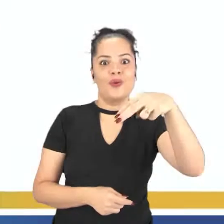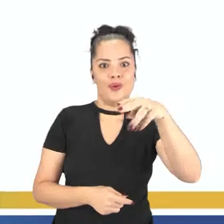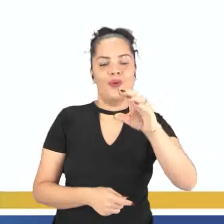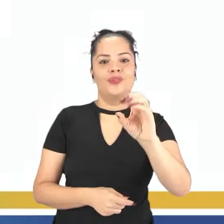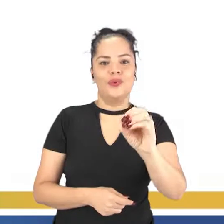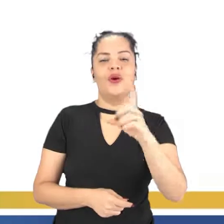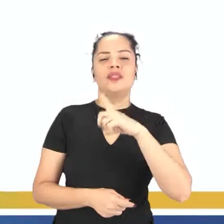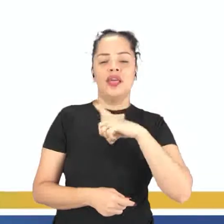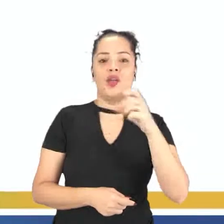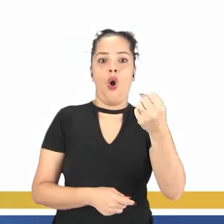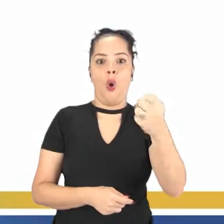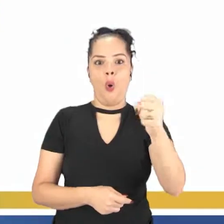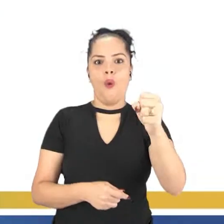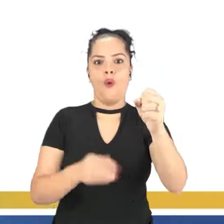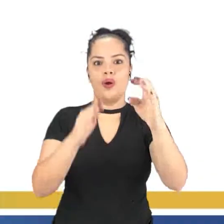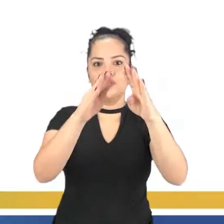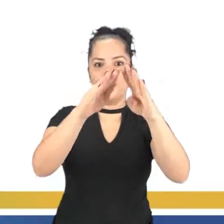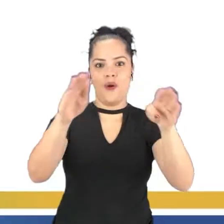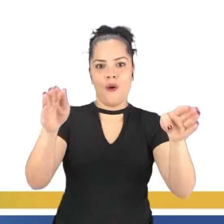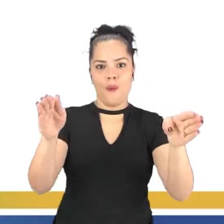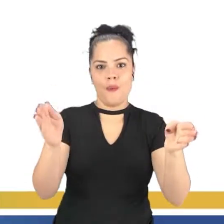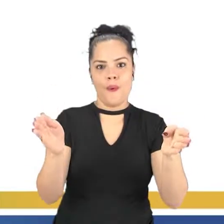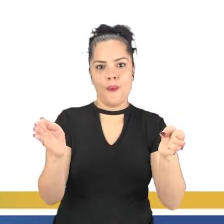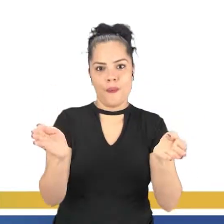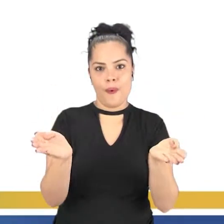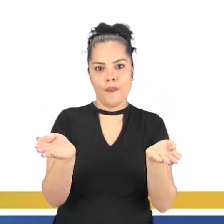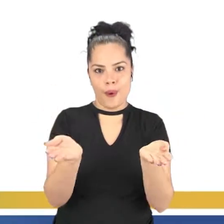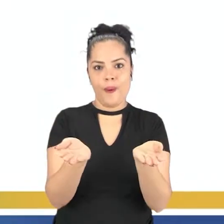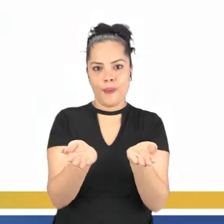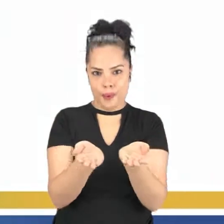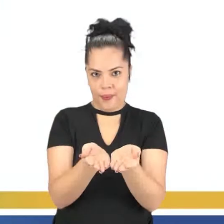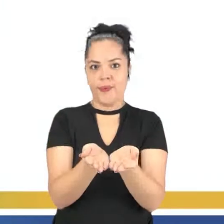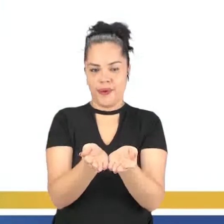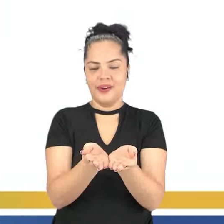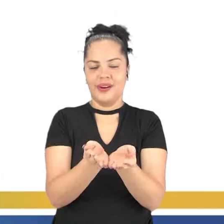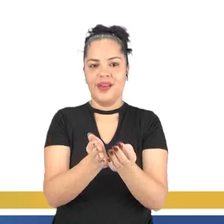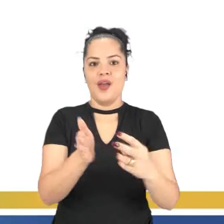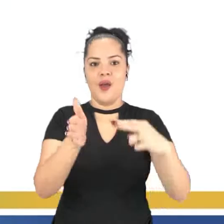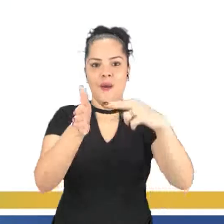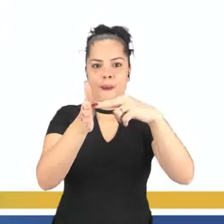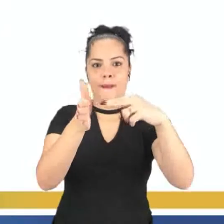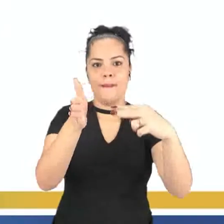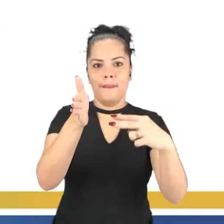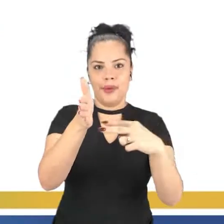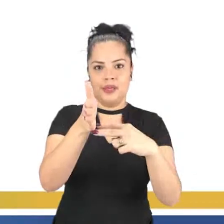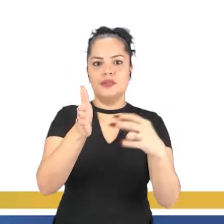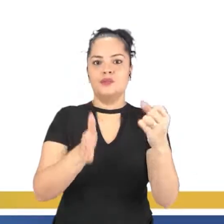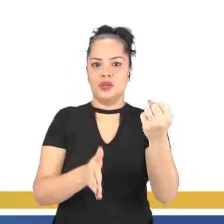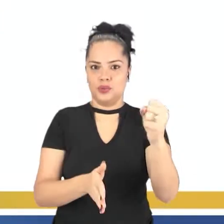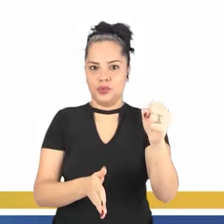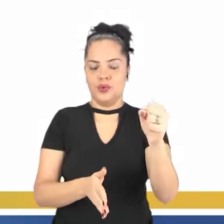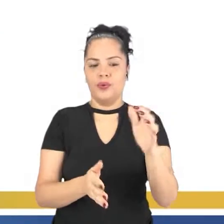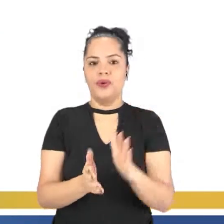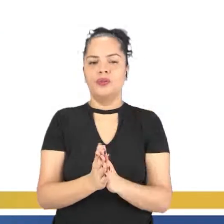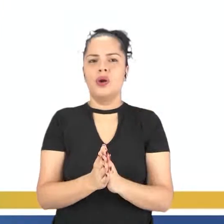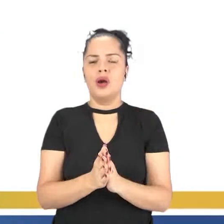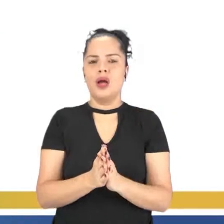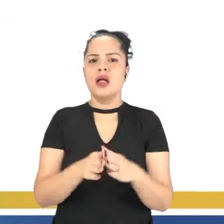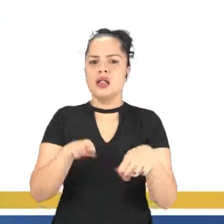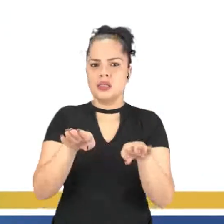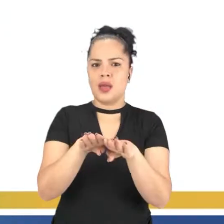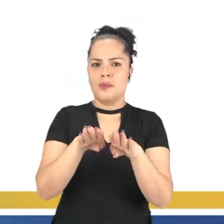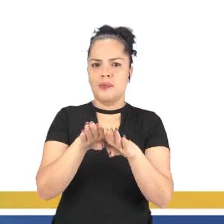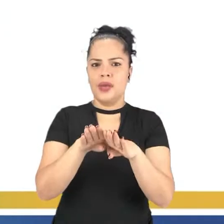embaixo e 2 ali laterais dariam 6, Então seria um prisma octogonal. Esse chapéu aí de bruxa